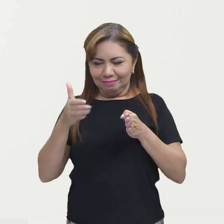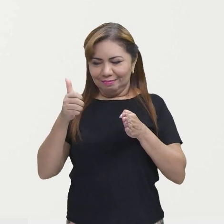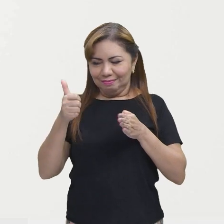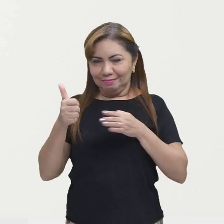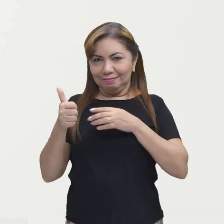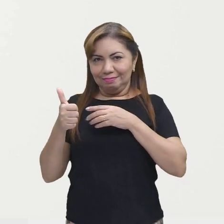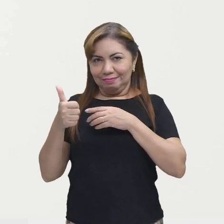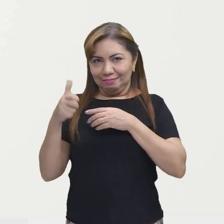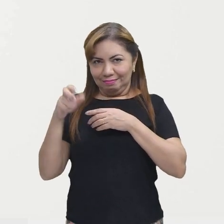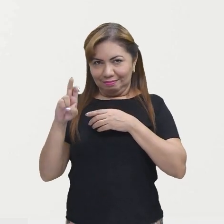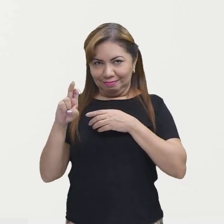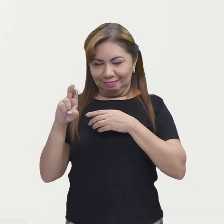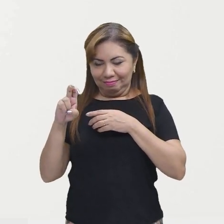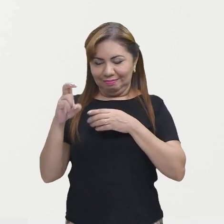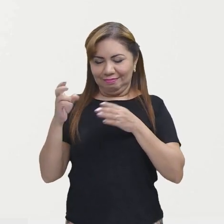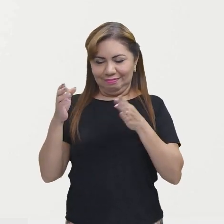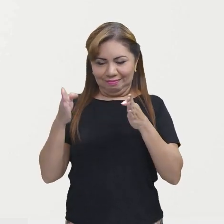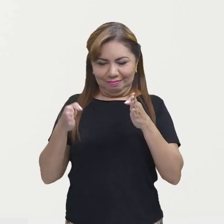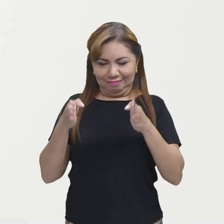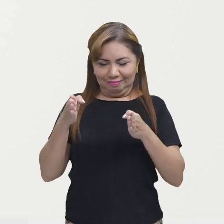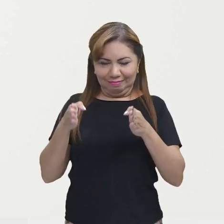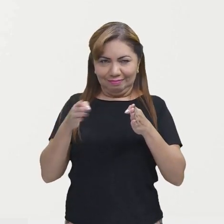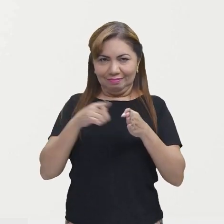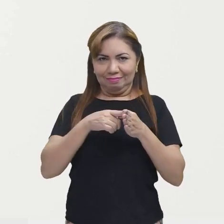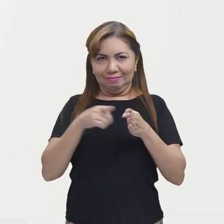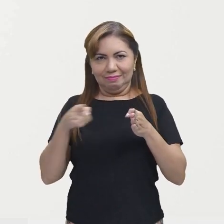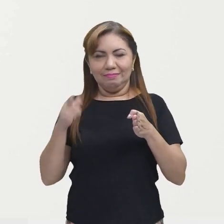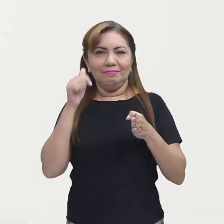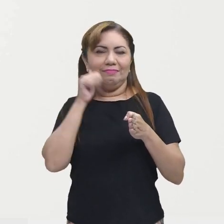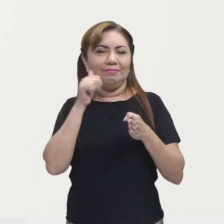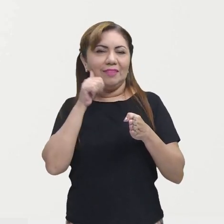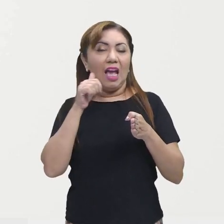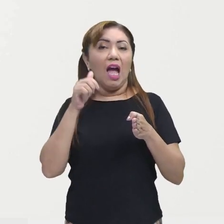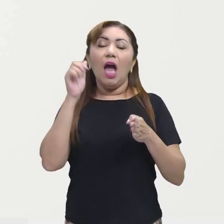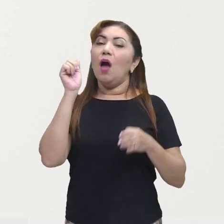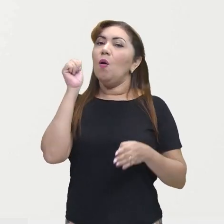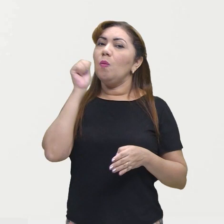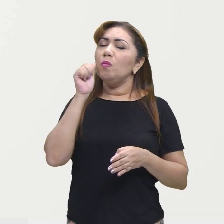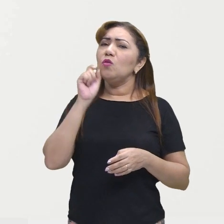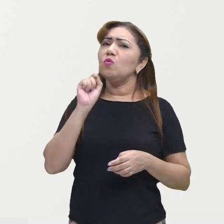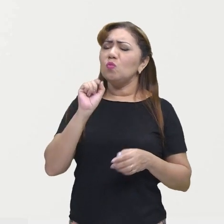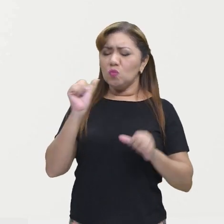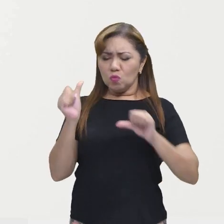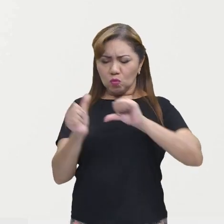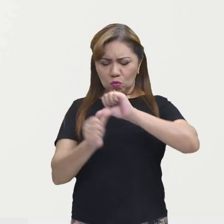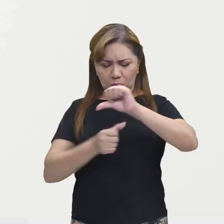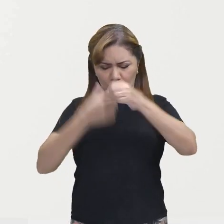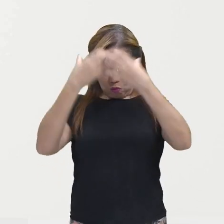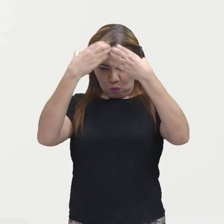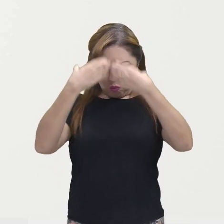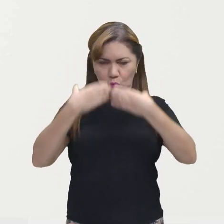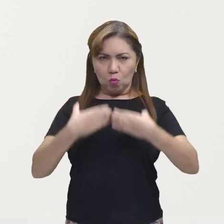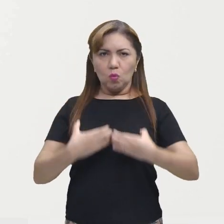vamos ver agora. Na puberdade, as meninas passam por várias mudanças no corpo, como o desenvolvimento dos